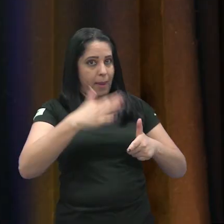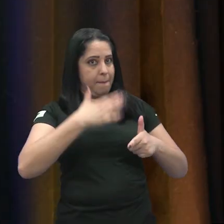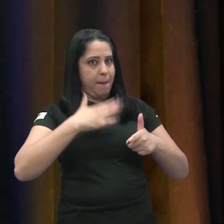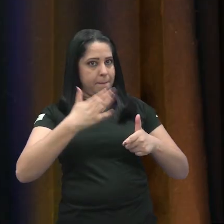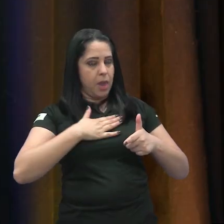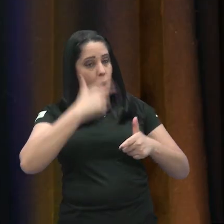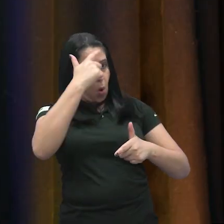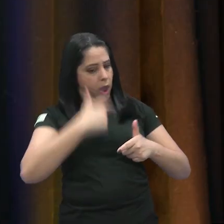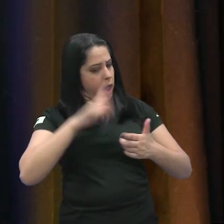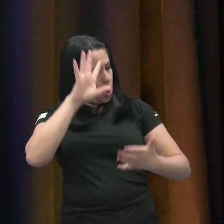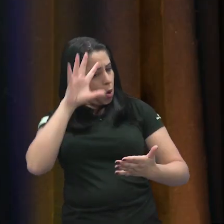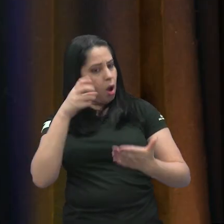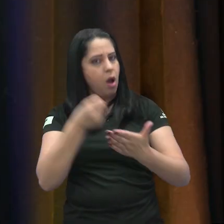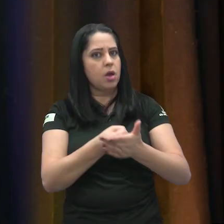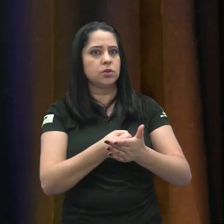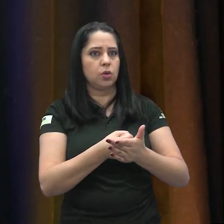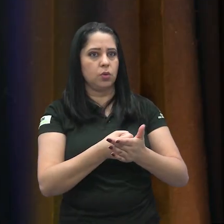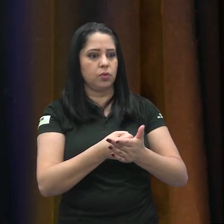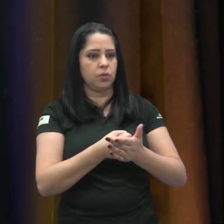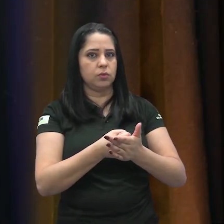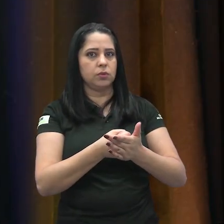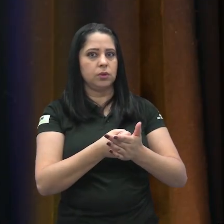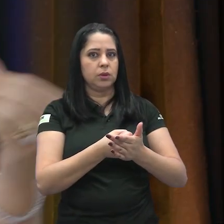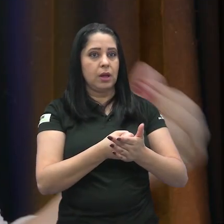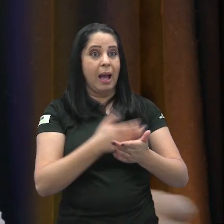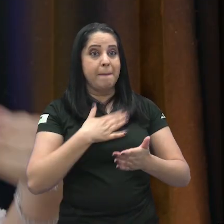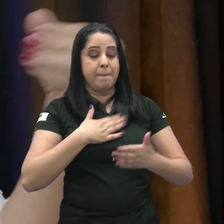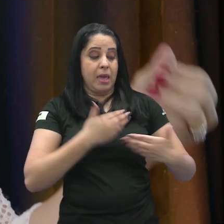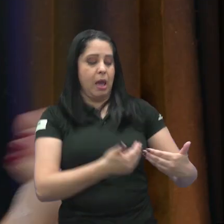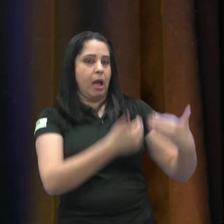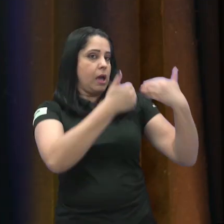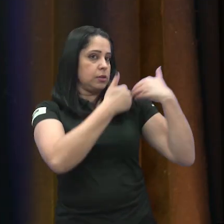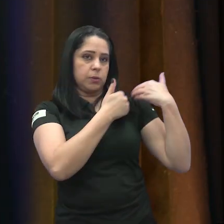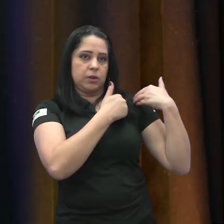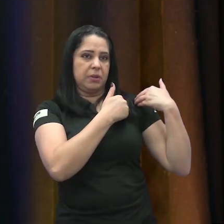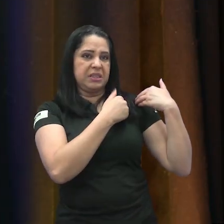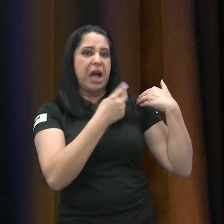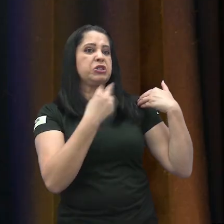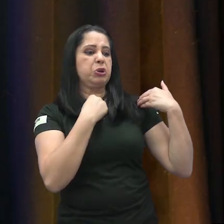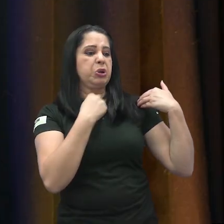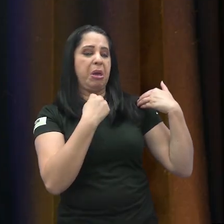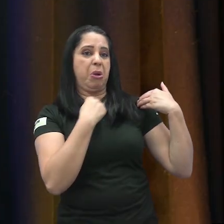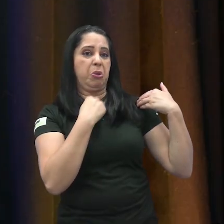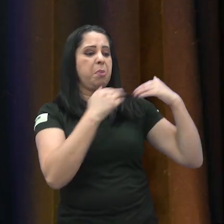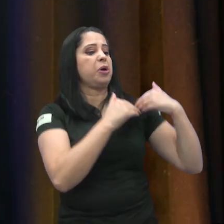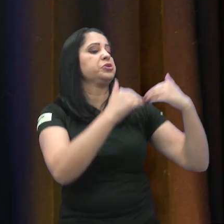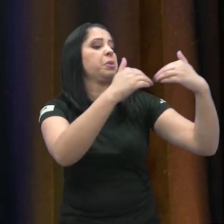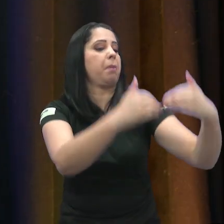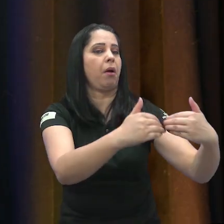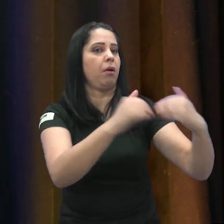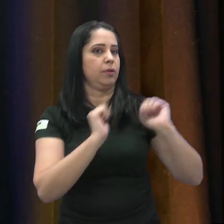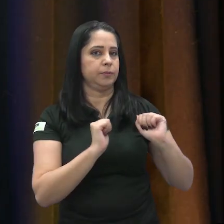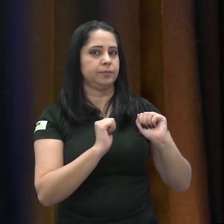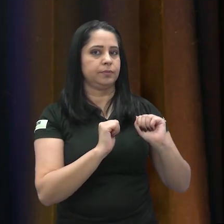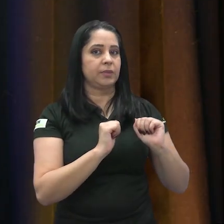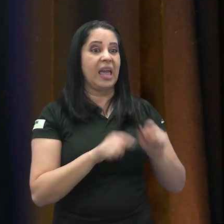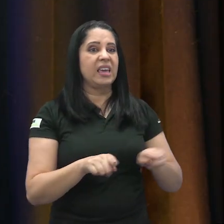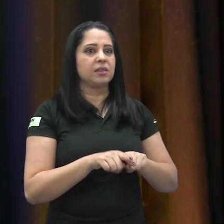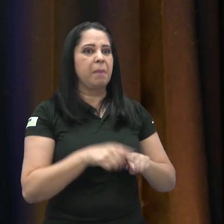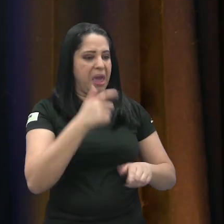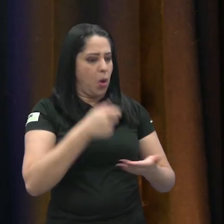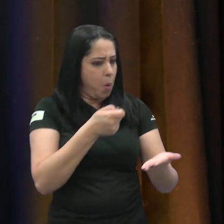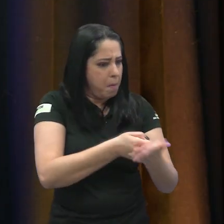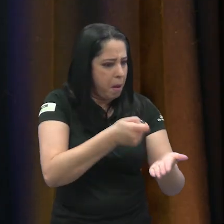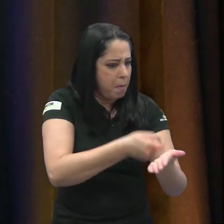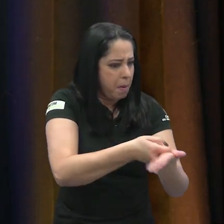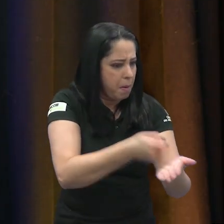eu sempre tive uma urgência em relação ao tempo, porque aquilo que é meu, da minha história, eu que tenho que resolver, não pode impactar a vida deles. E segundo eu nunca vou